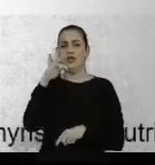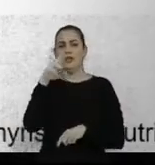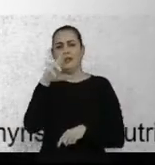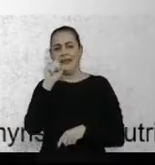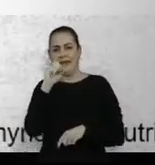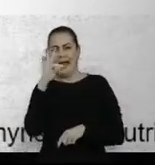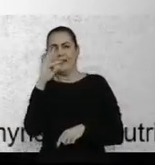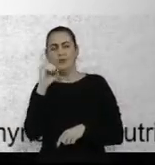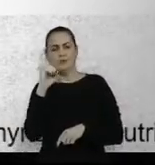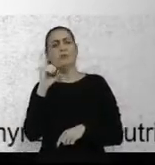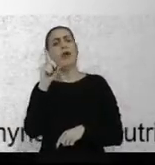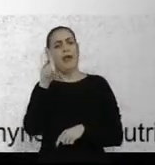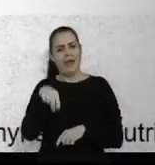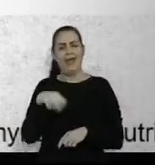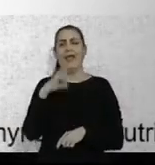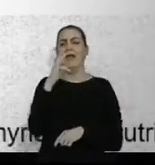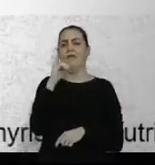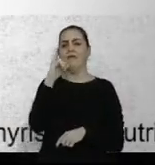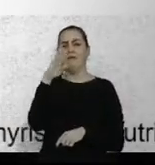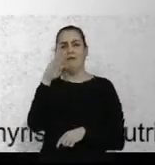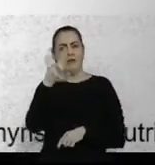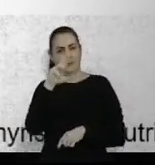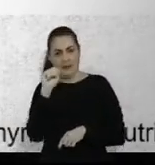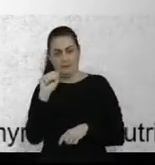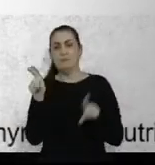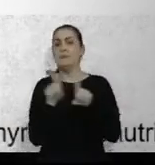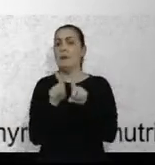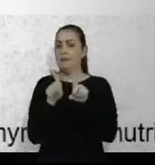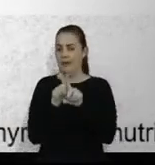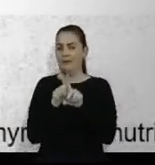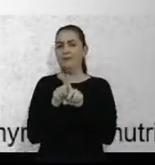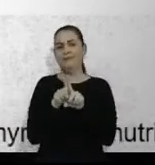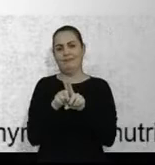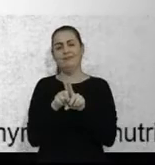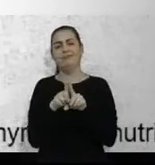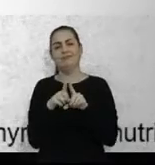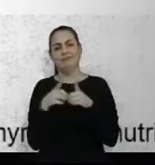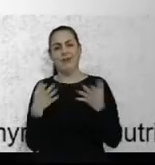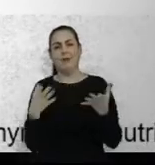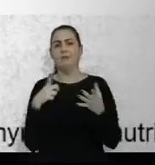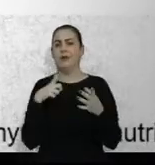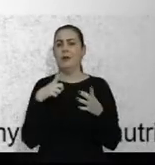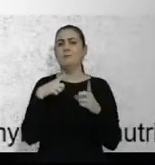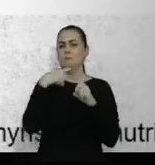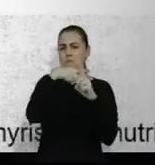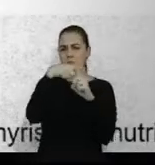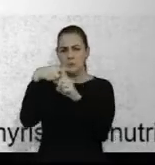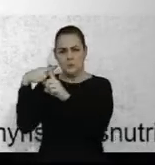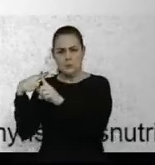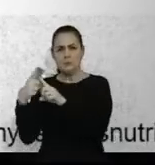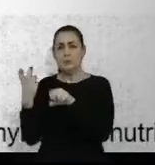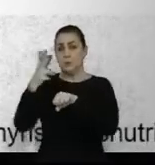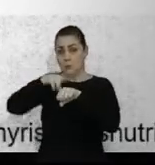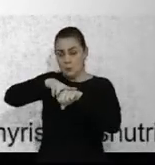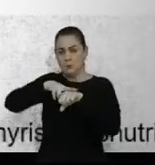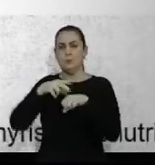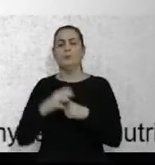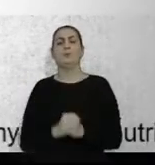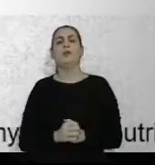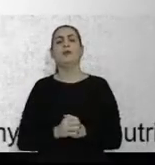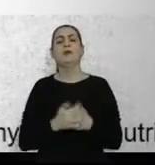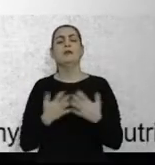duplo aí, mas claro que tem vários outros, né? A Mirella falou sobre as frutas, sobre as leguminosas, sobre os vegetais, então é incluir isso no dia a